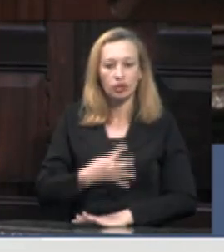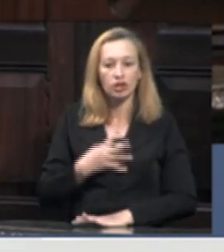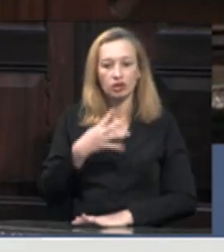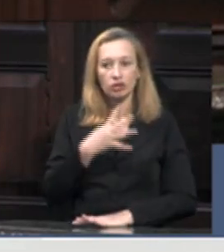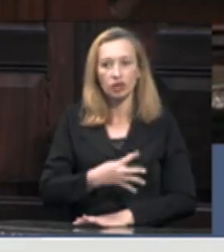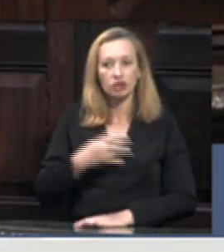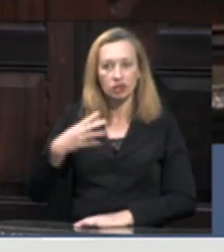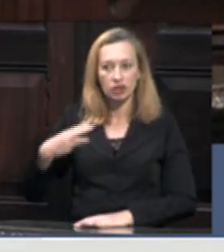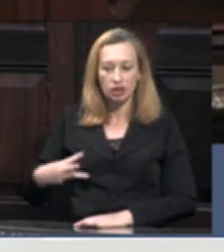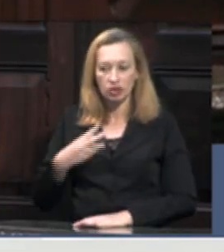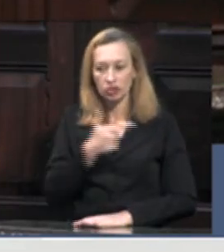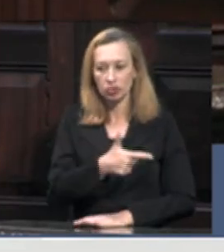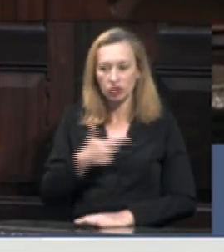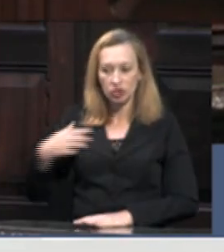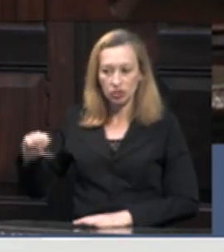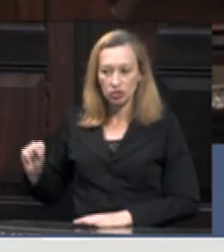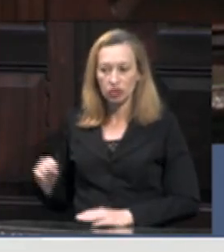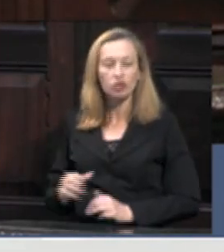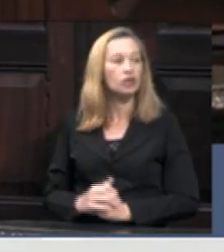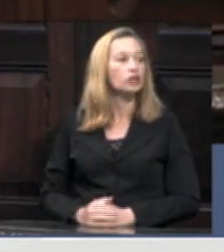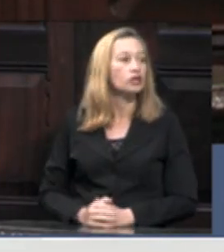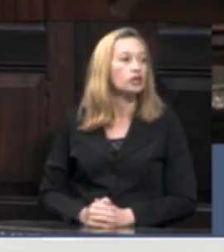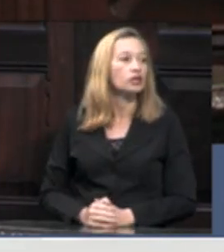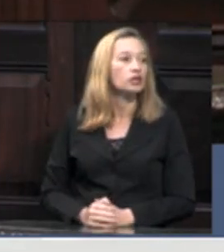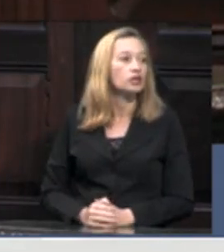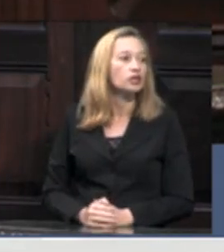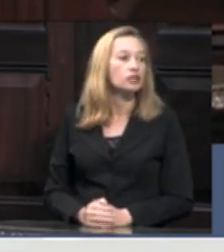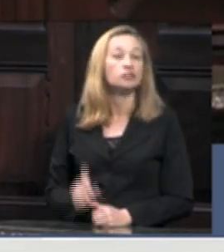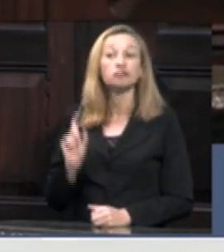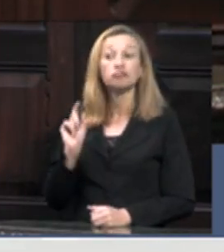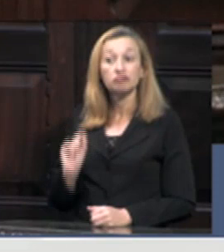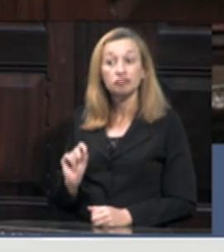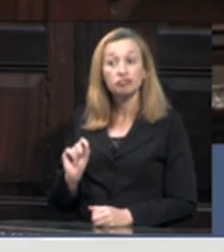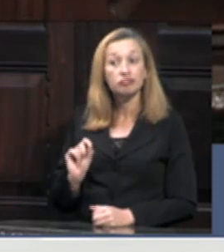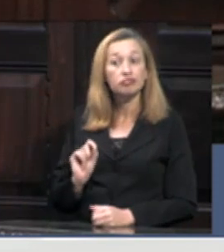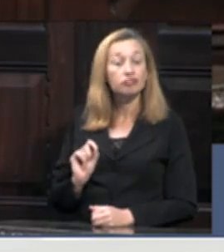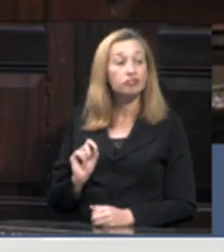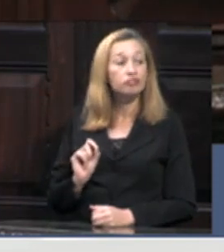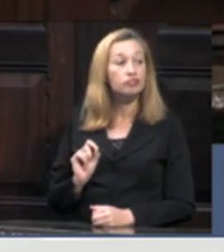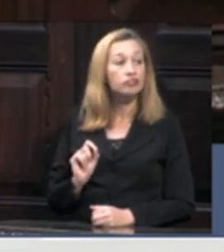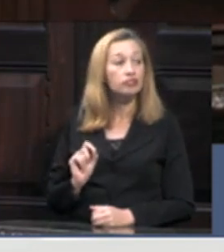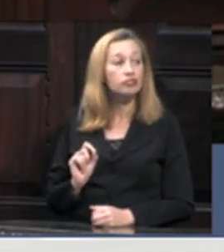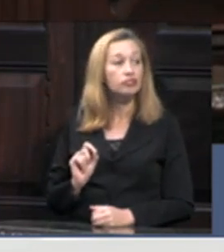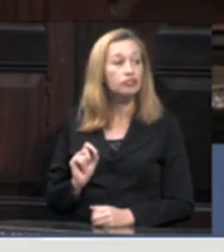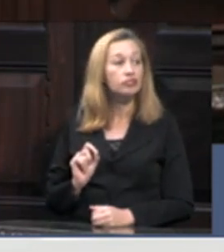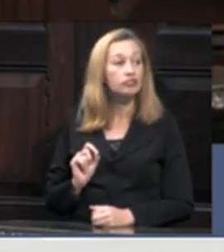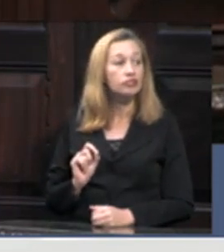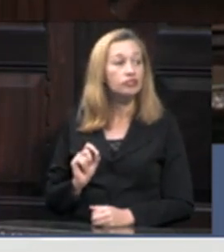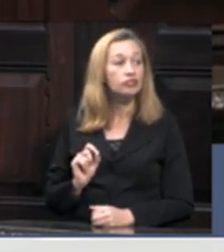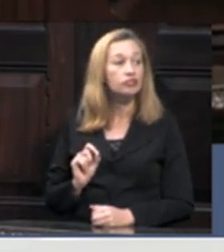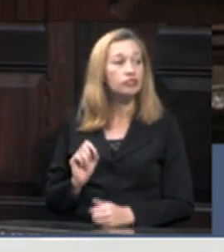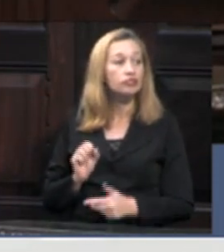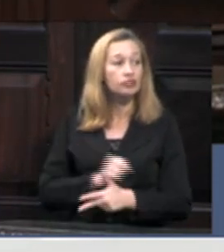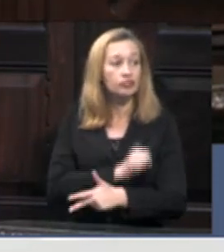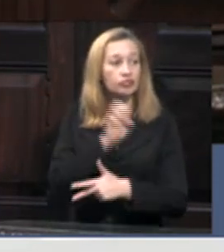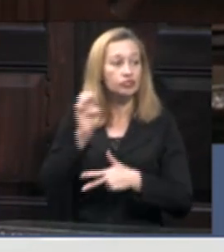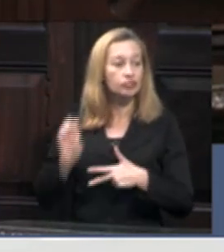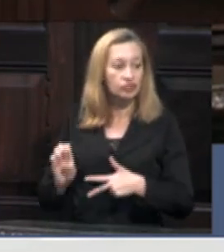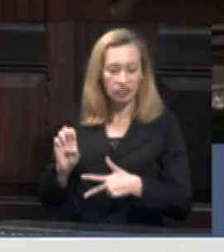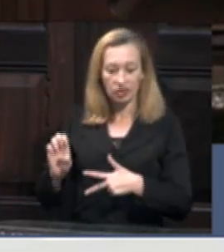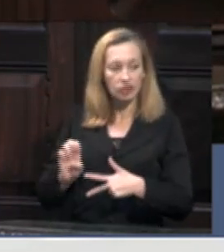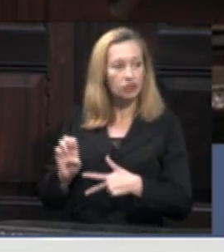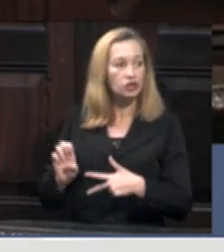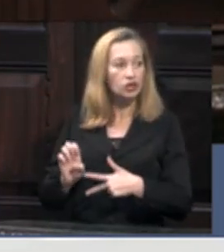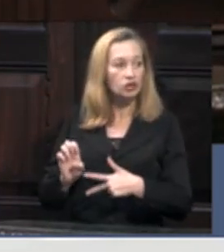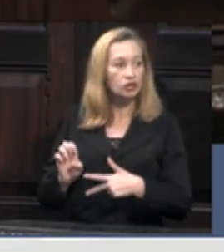4443 de 2018, que é de autoria do Executivo, que